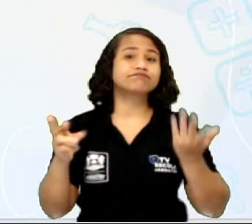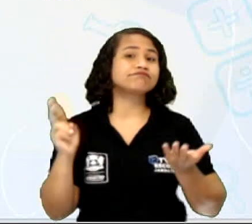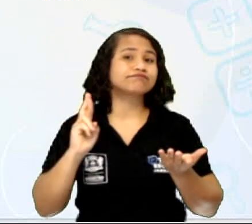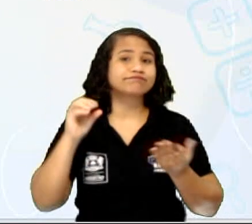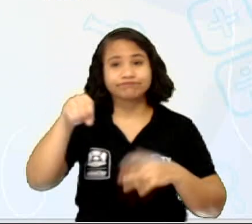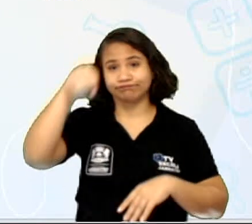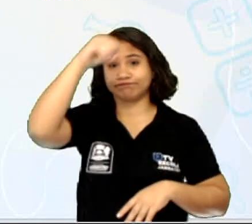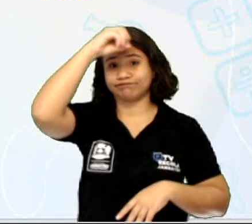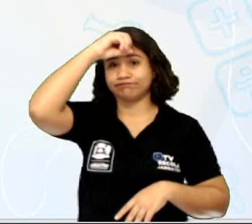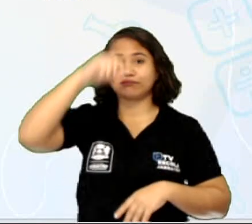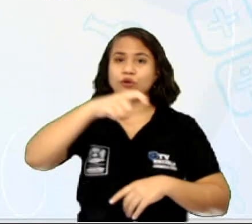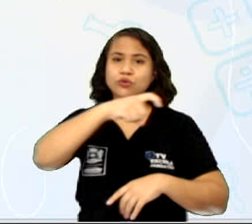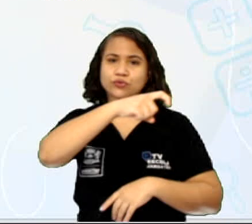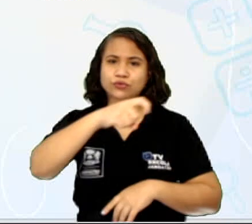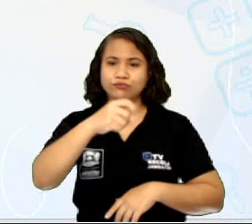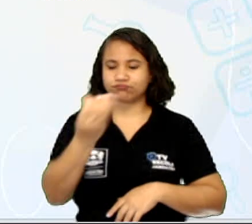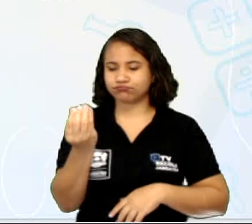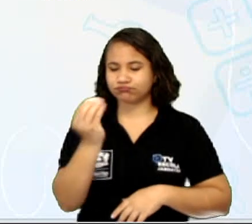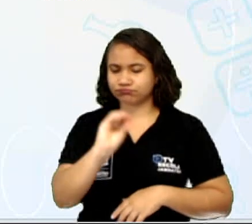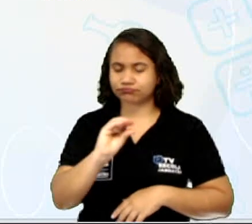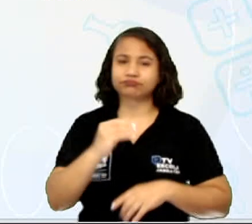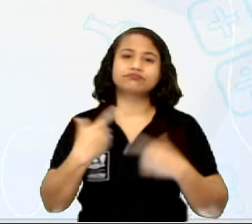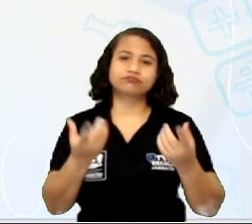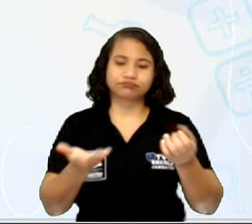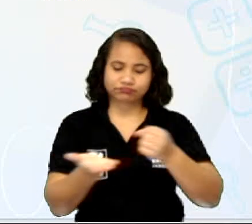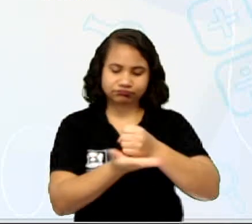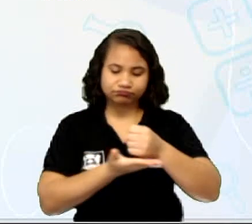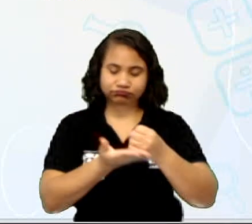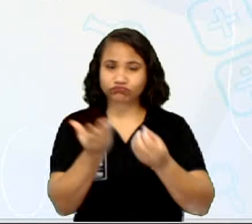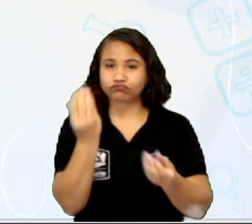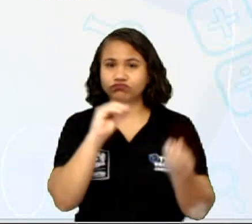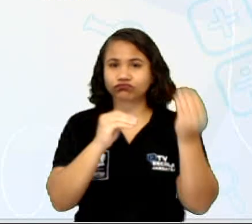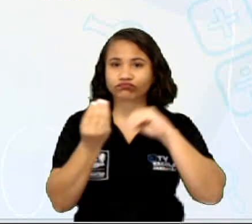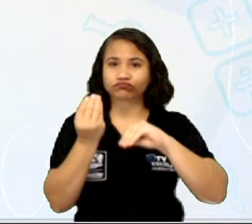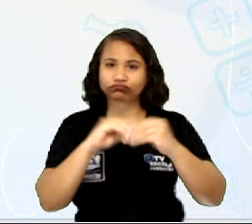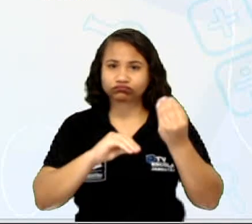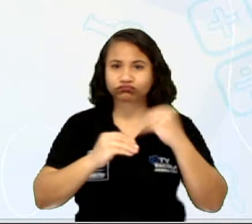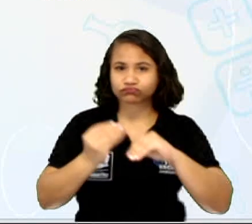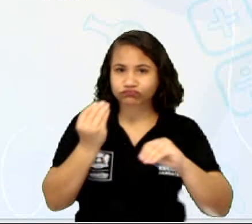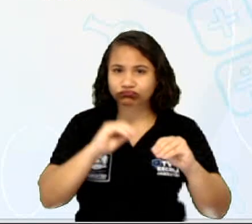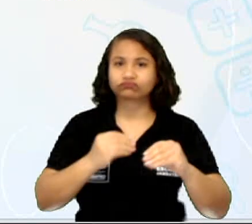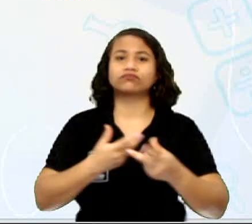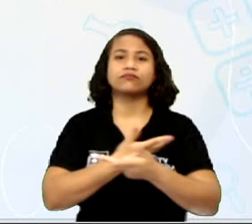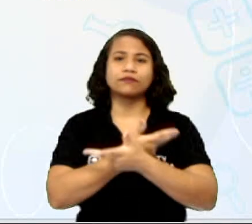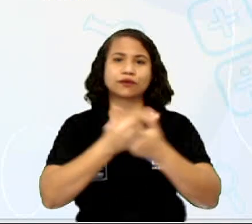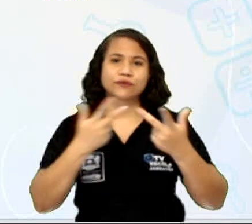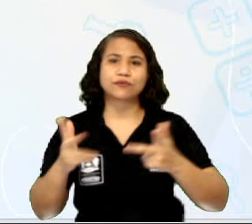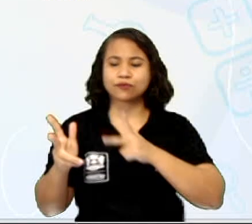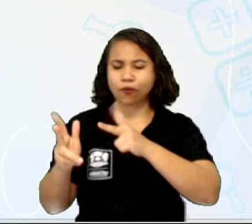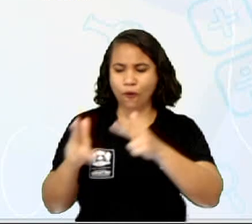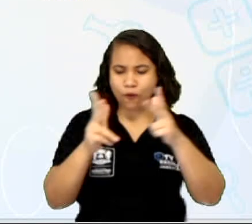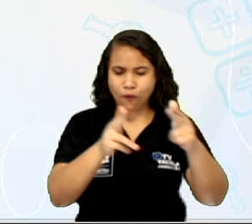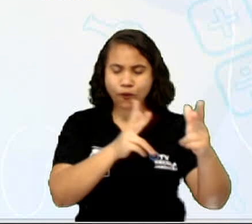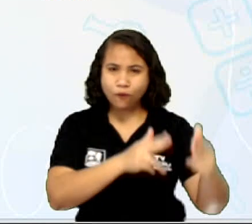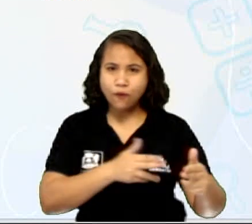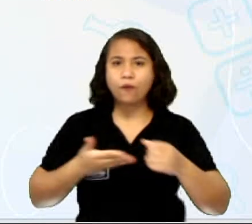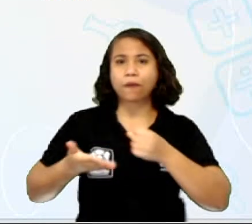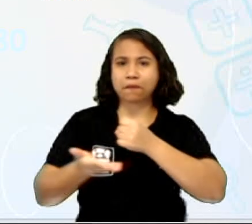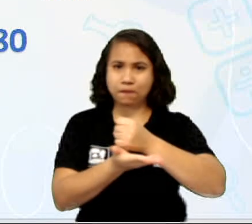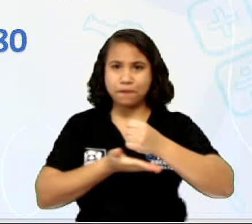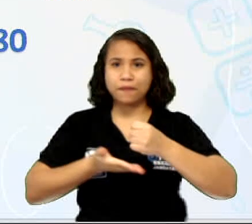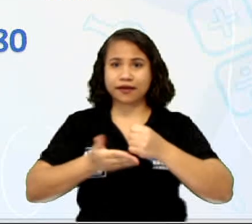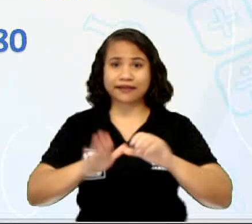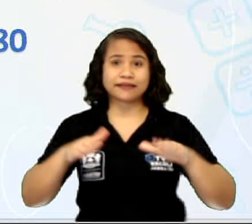e aí a gente vai aplicar O Teorema Fundamental das proporções produto dos meios é igual ao produto dos extremos